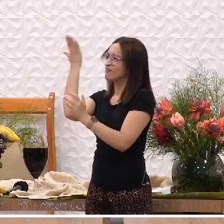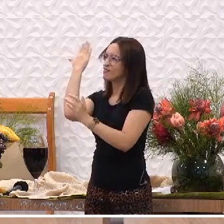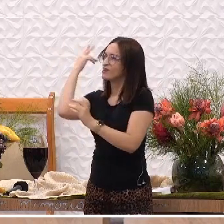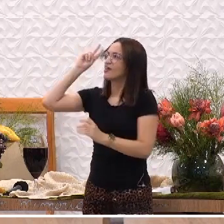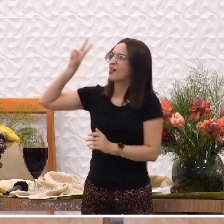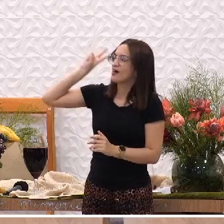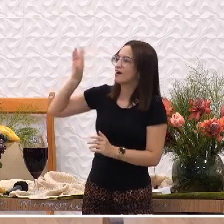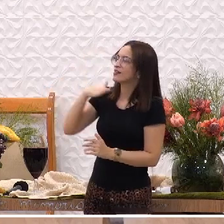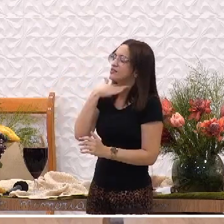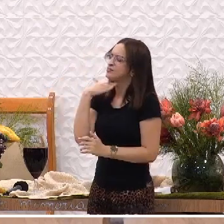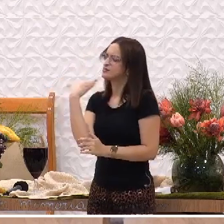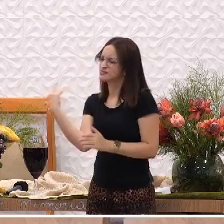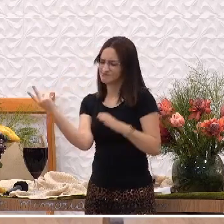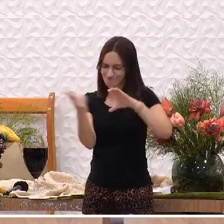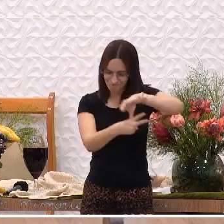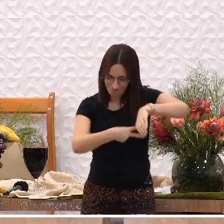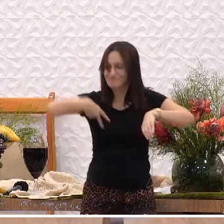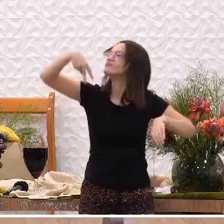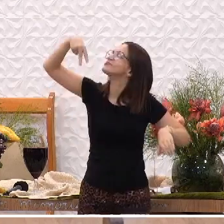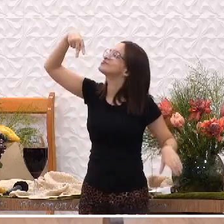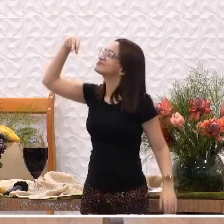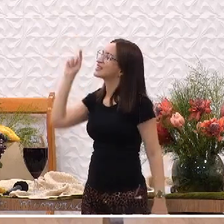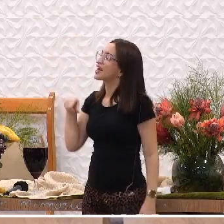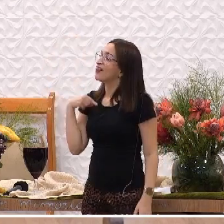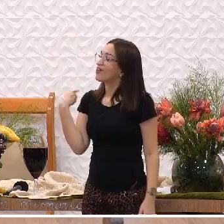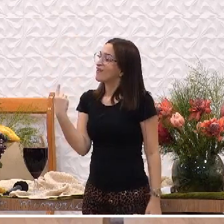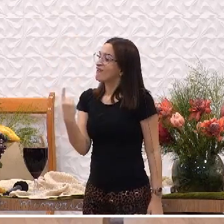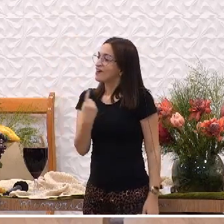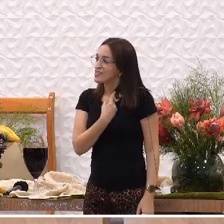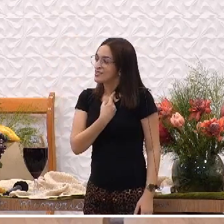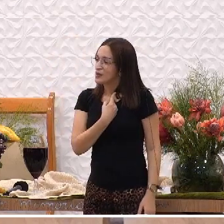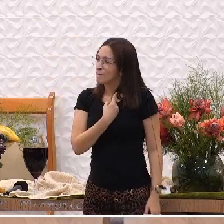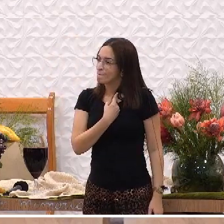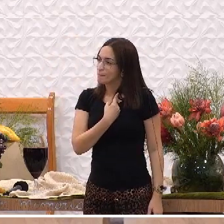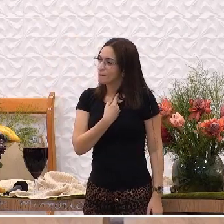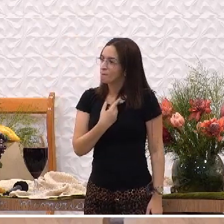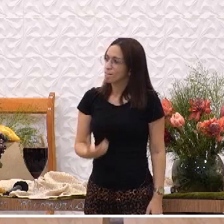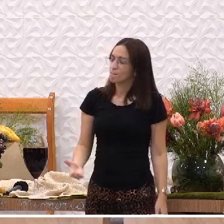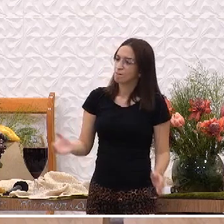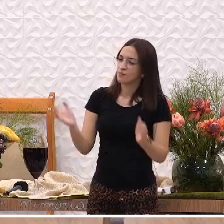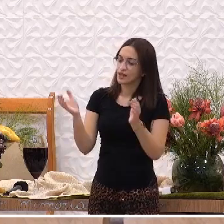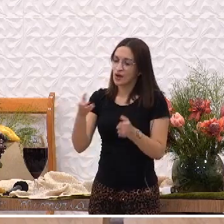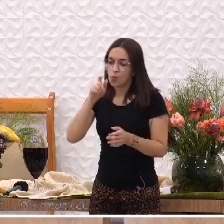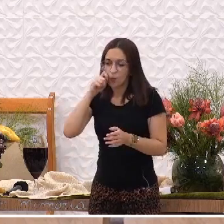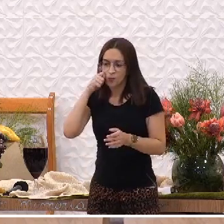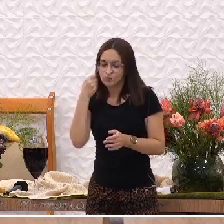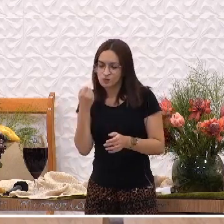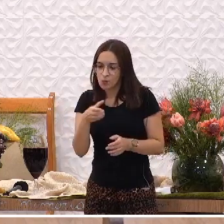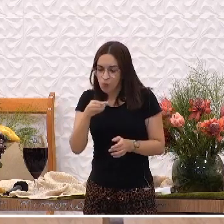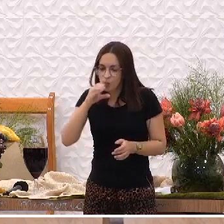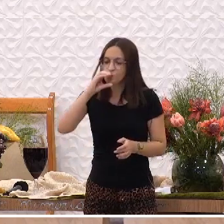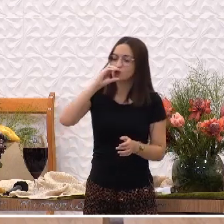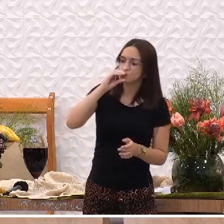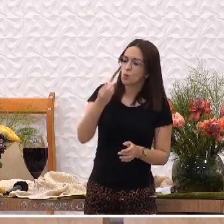sua morte. Ou seja, quando a gente participa da ceia, a gente aplica a nós os benefícios da sua morte. E aí, quando a gente pensa nisso, a